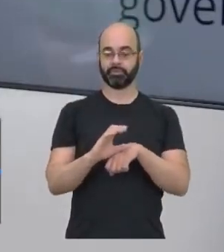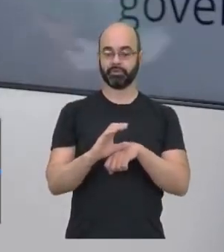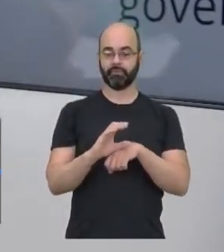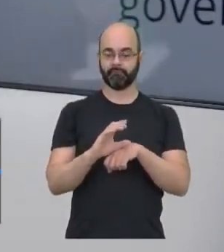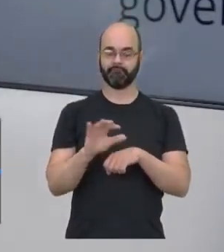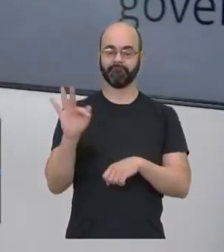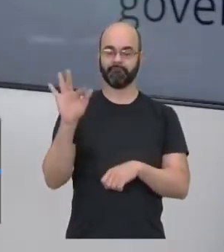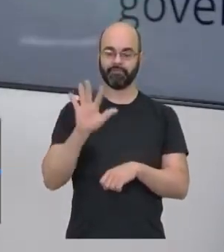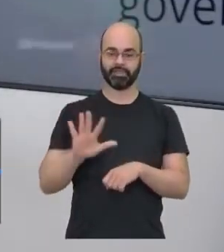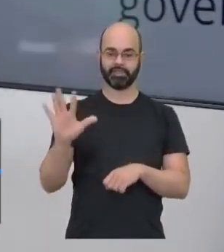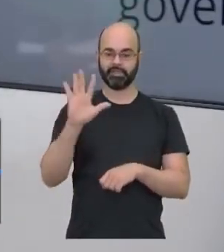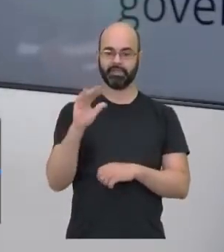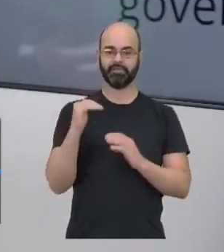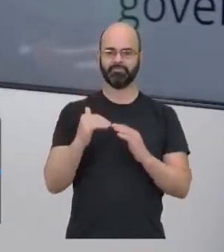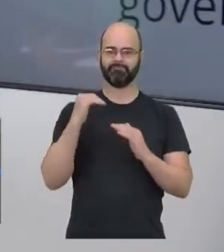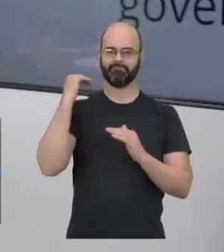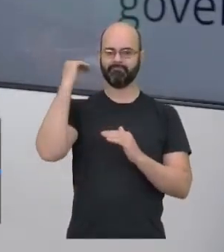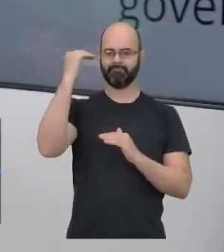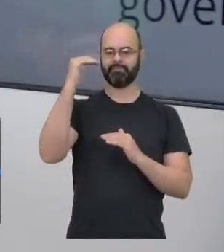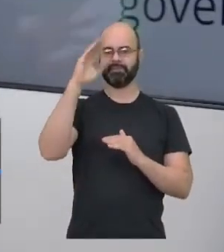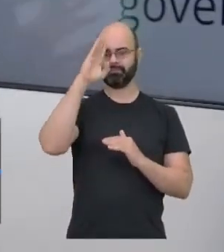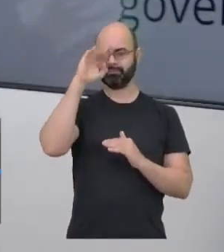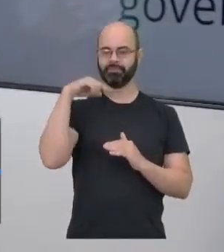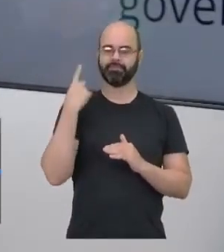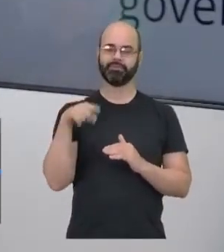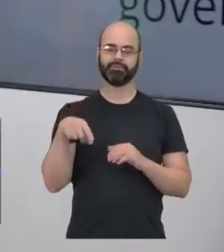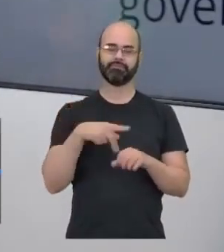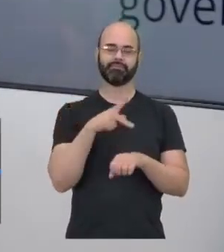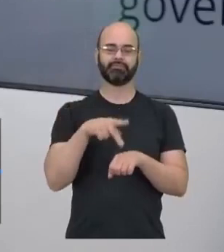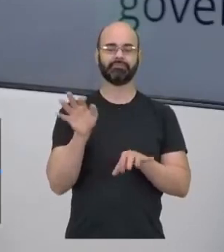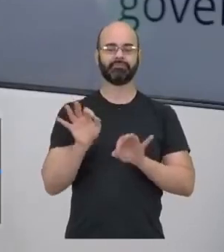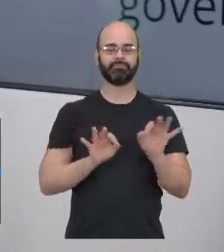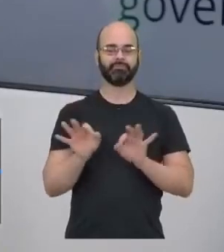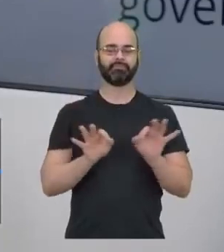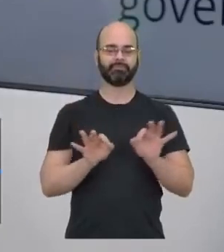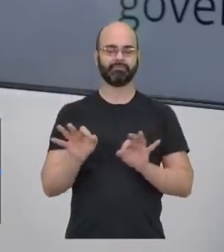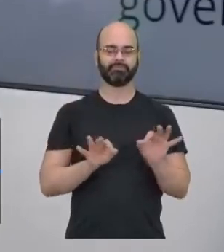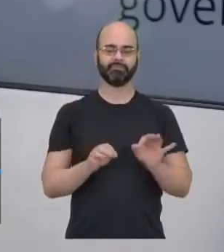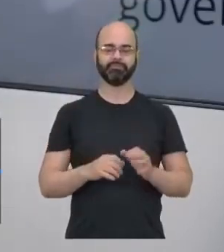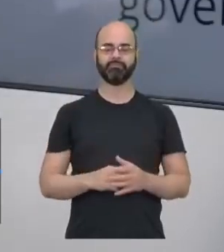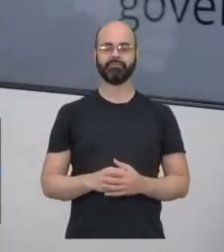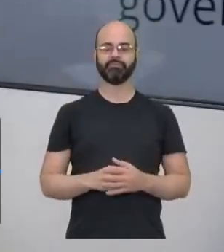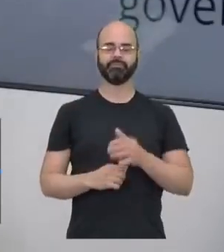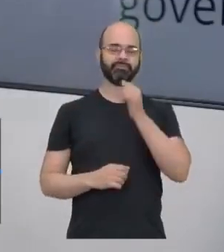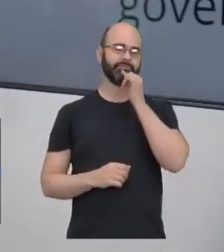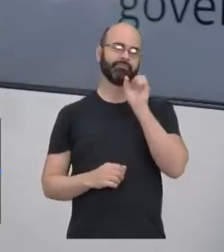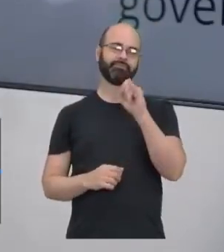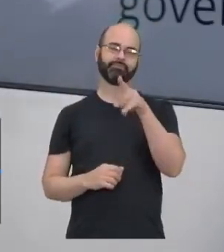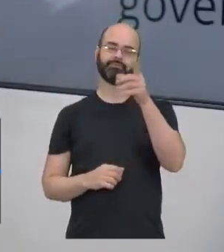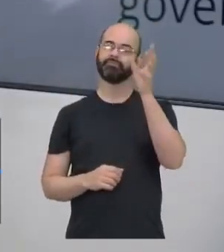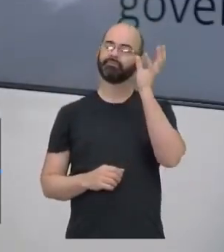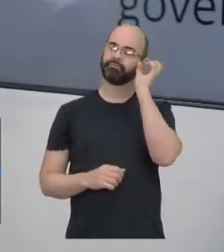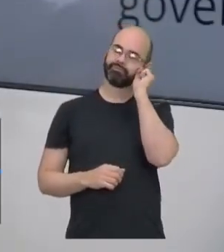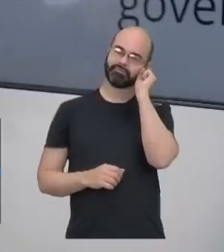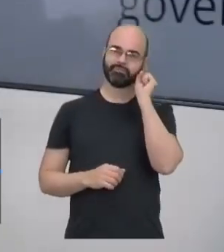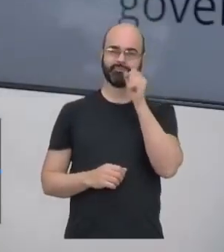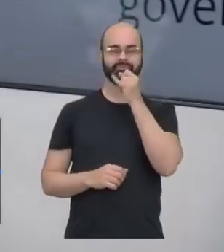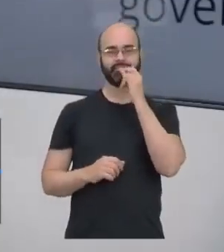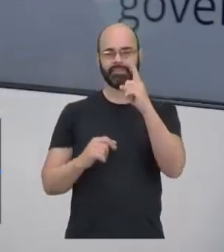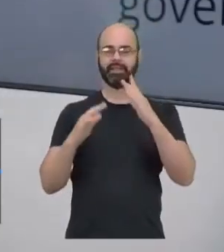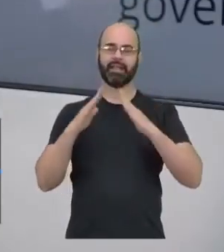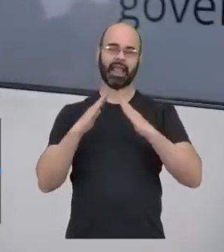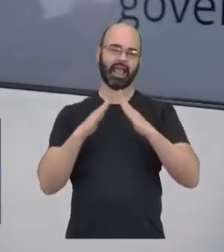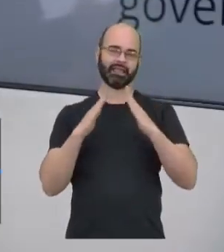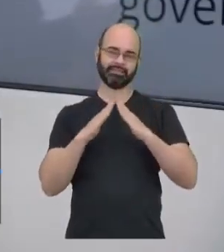lei máxima, que é o jeitinho que a gente organiza aqui o nosso país. É mais ou menos assim, ó. Se fosse o seu quarto, a sua casa, tá? Se